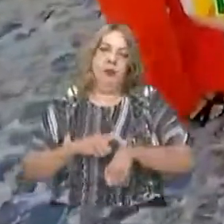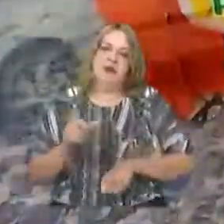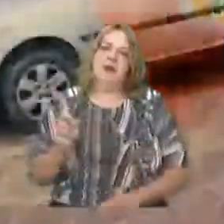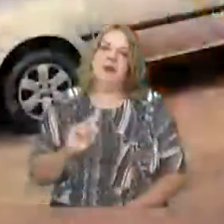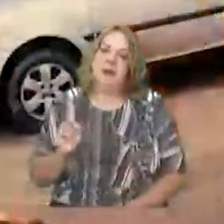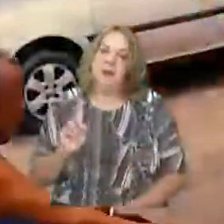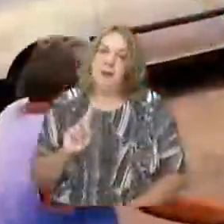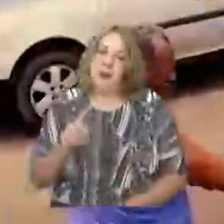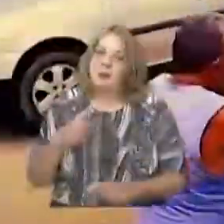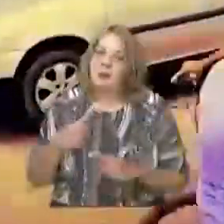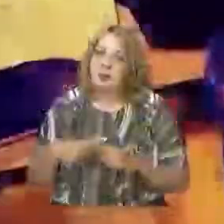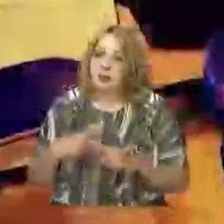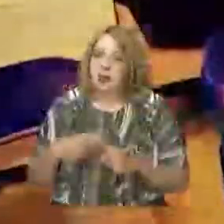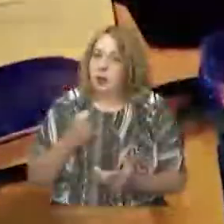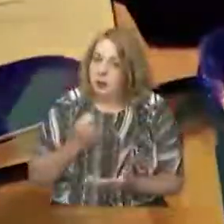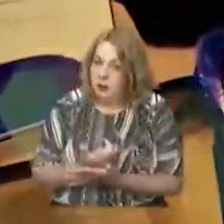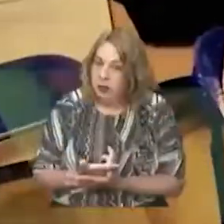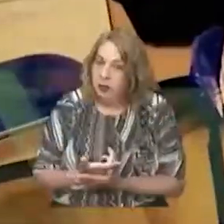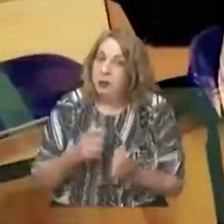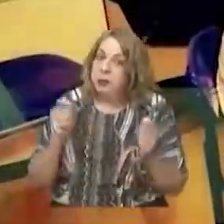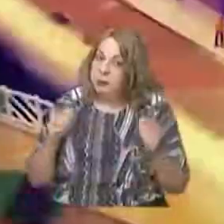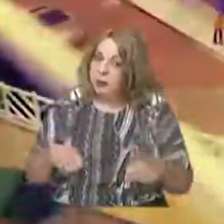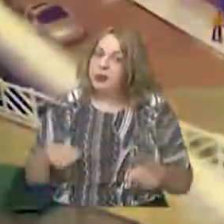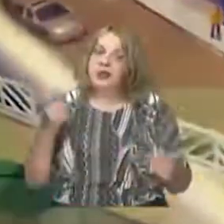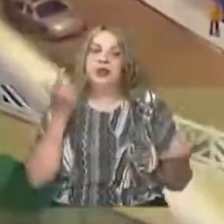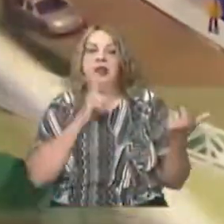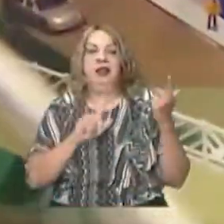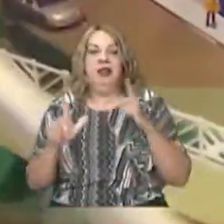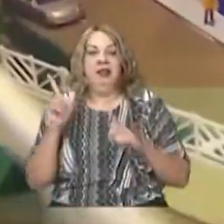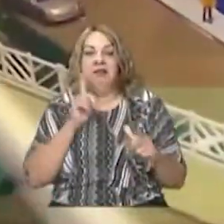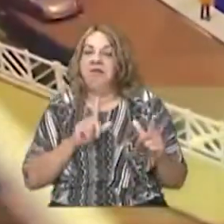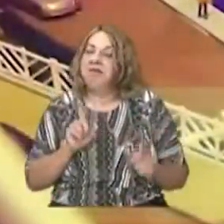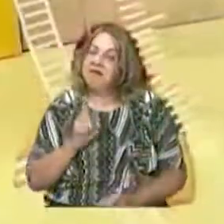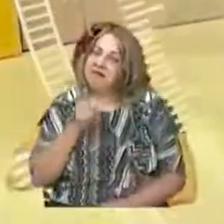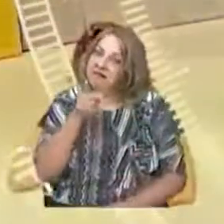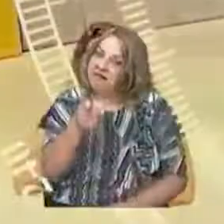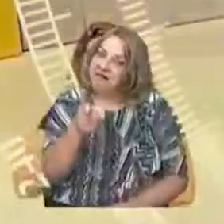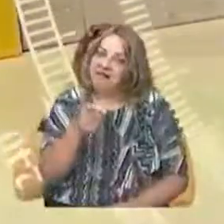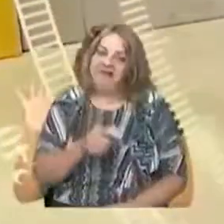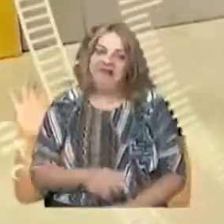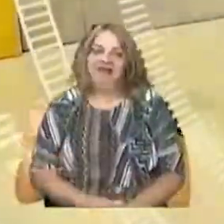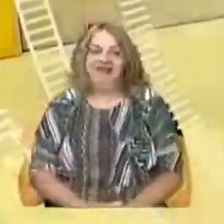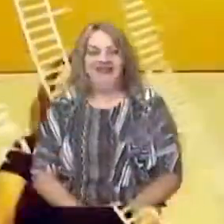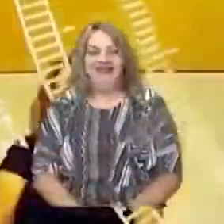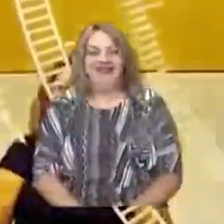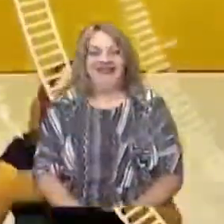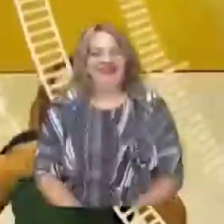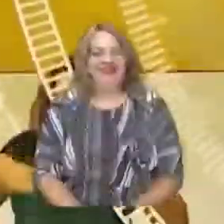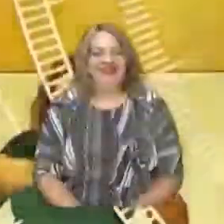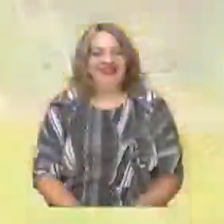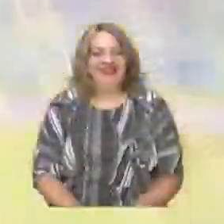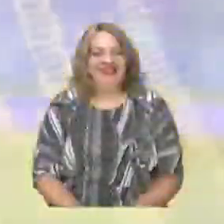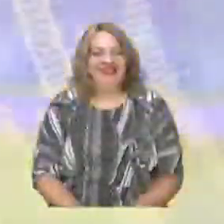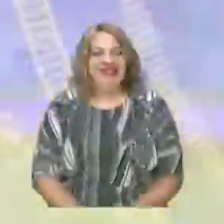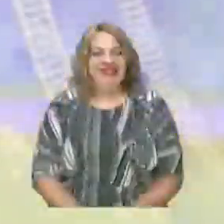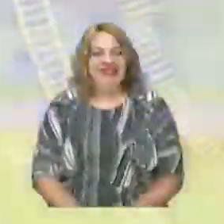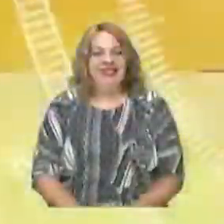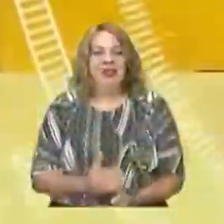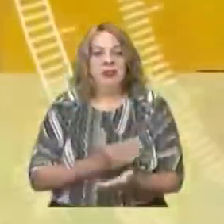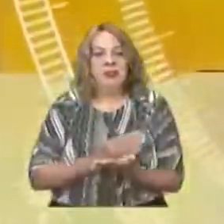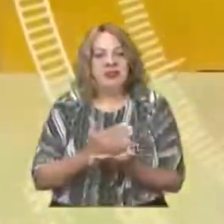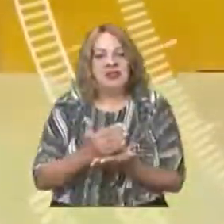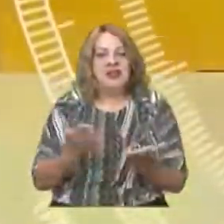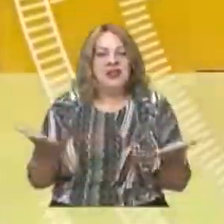última hora. Compre o Caju Cap, tá esperando o quê? O próximo a ganhar pode ser você.